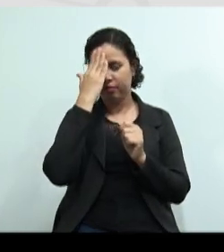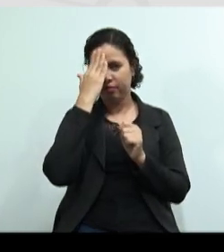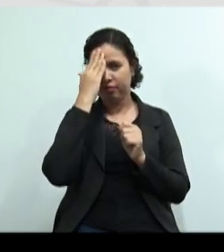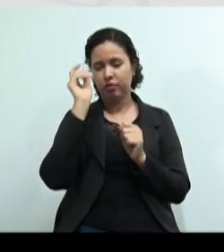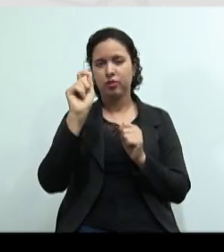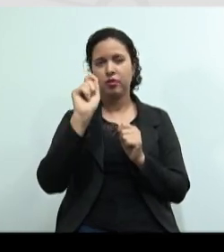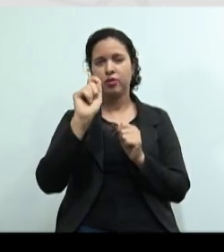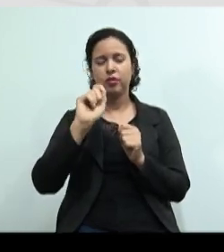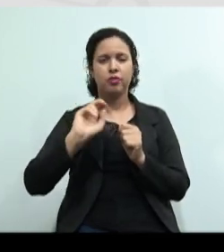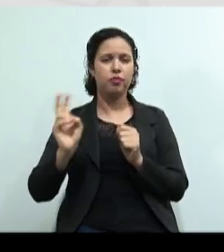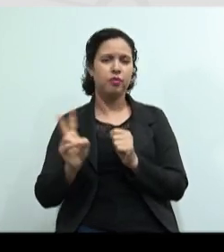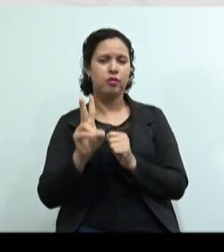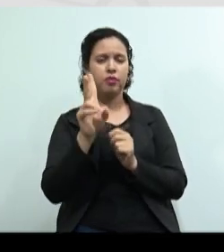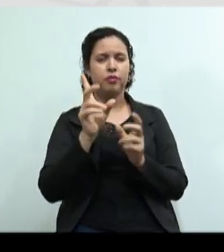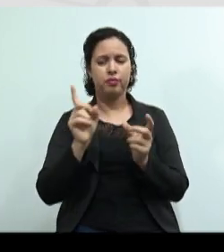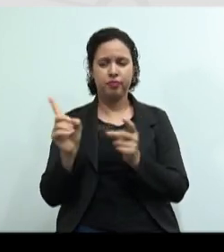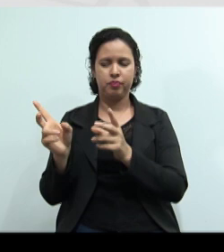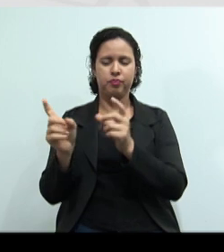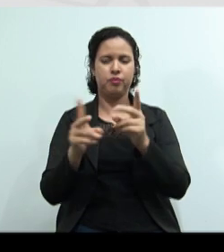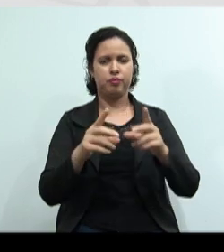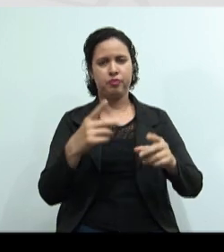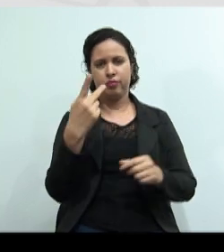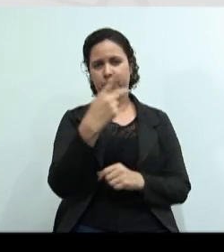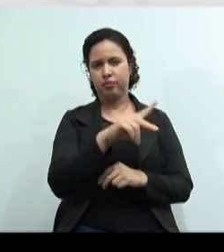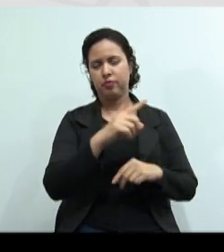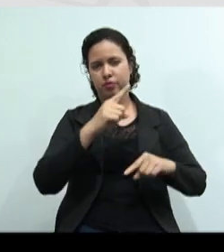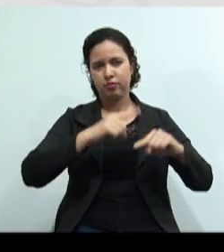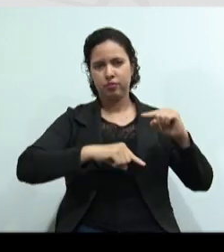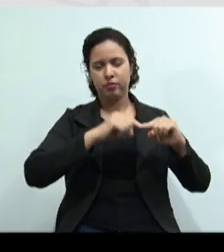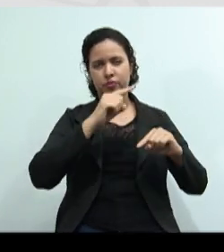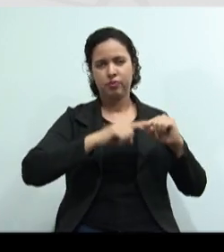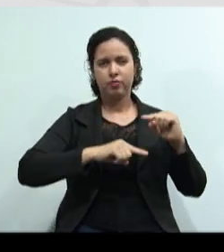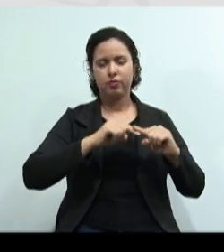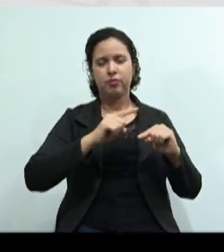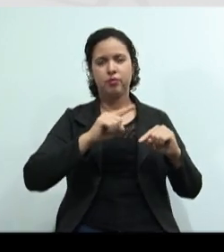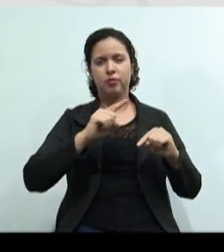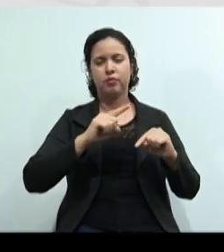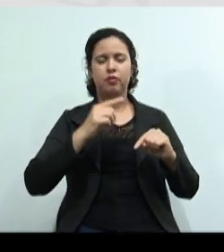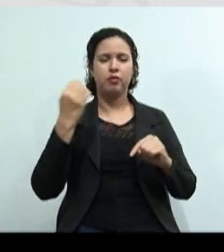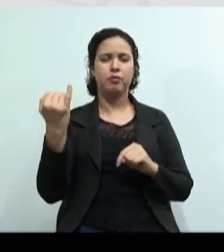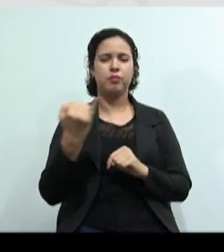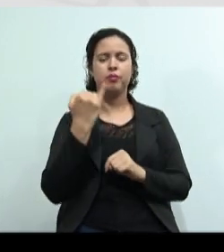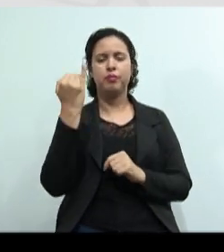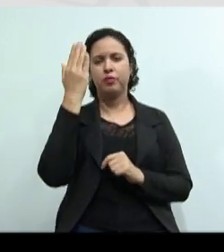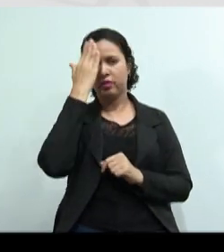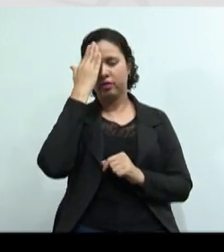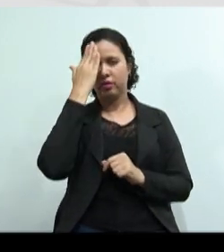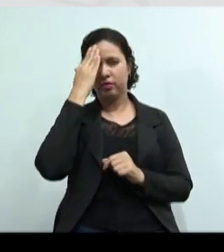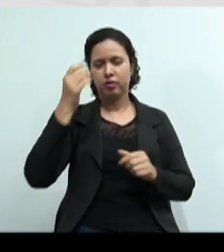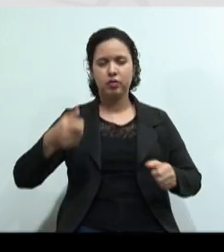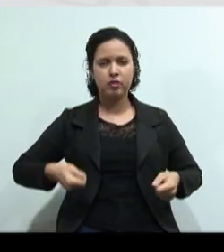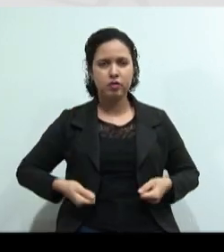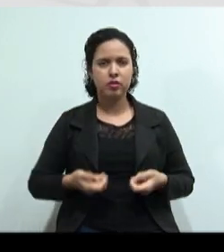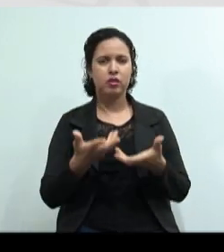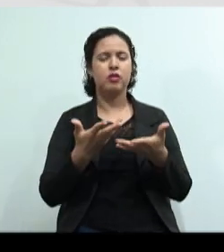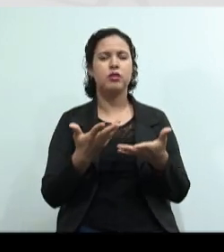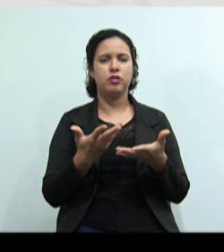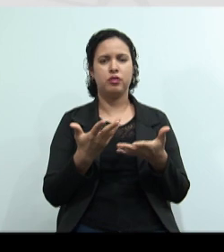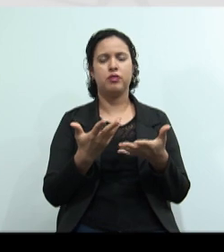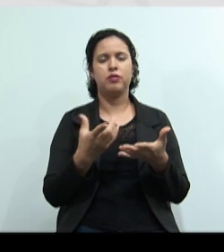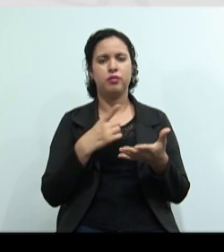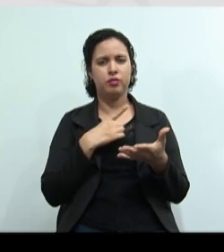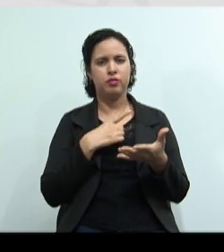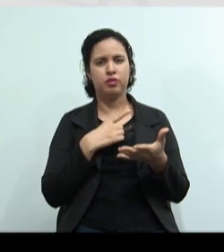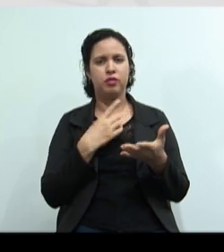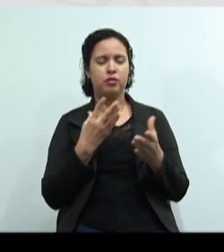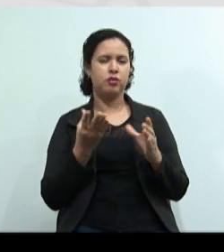os preços de venda de seus produtos. É fundamental conhecer os reais gastos ocorridos para imputá-los às suas mercadorias